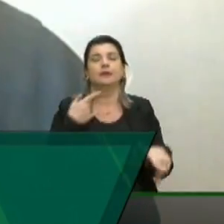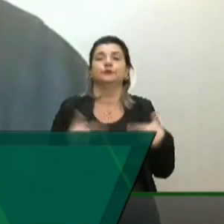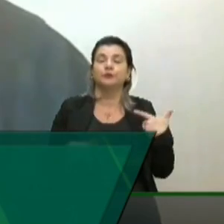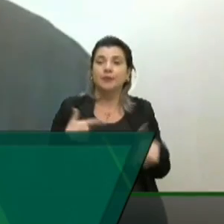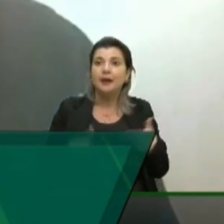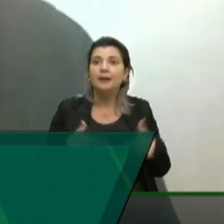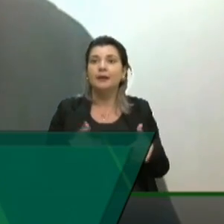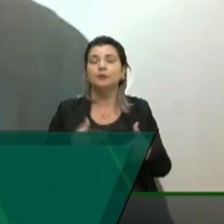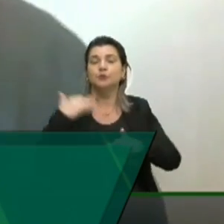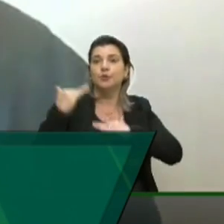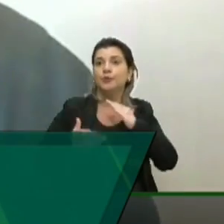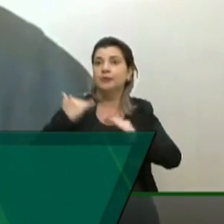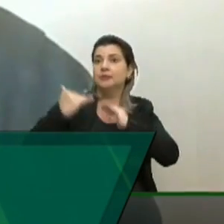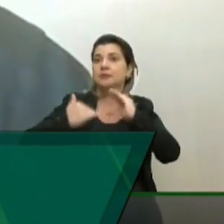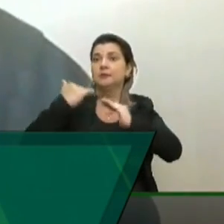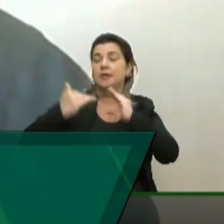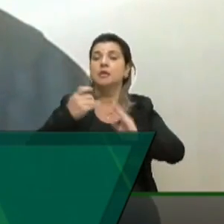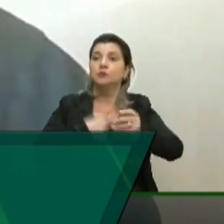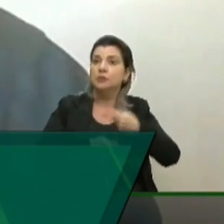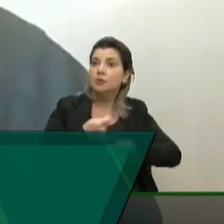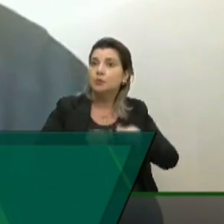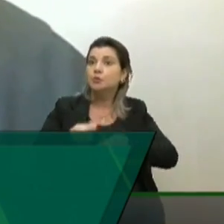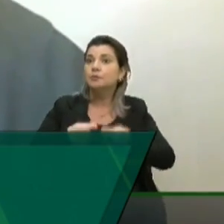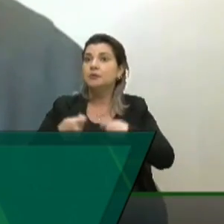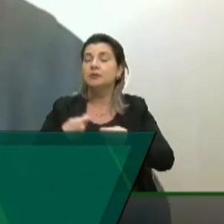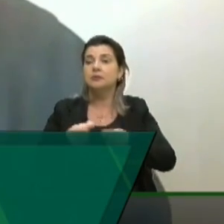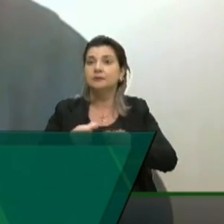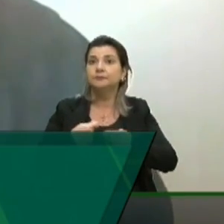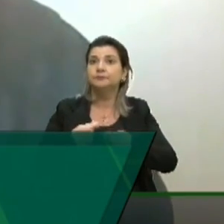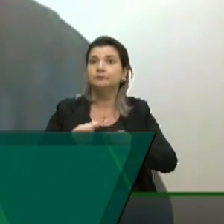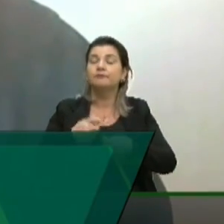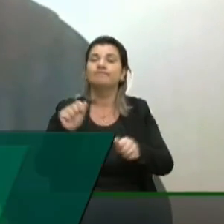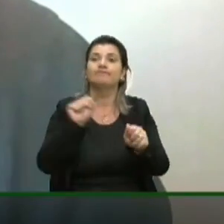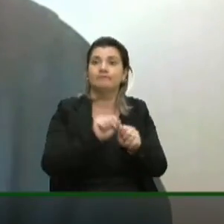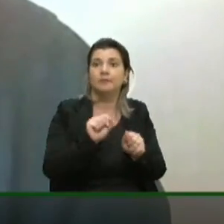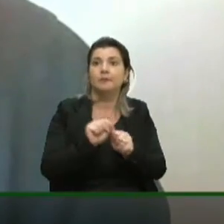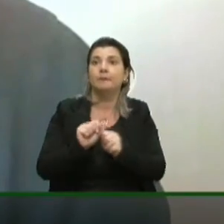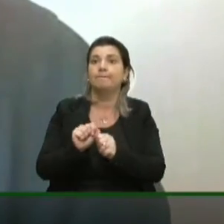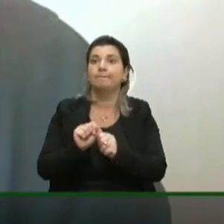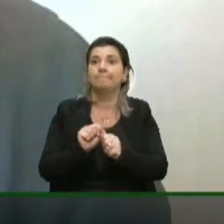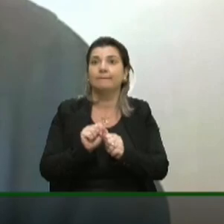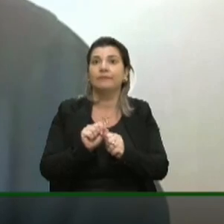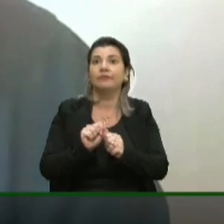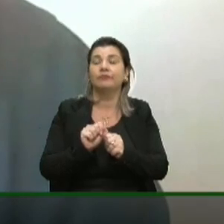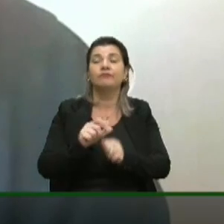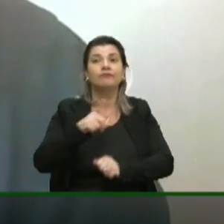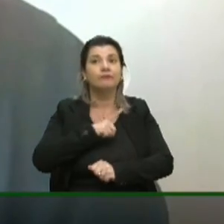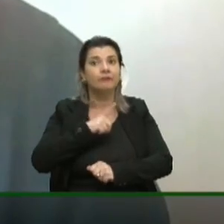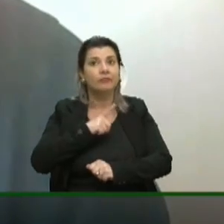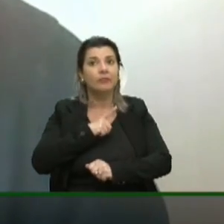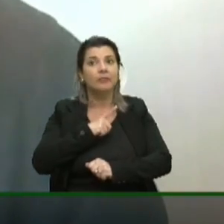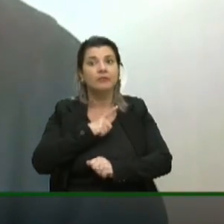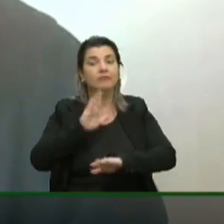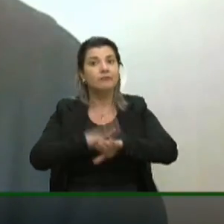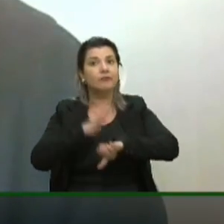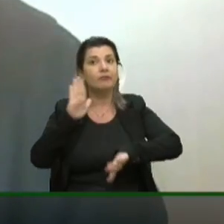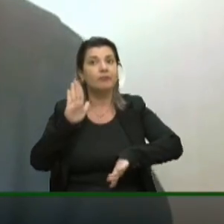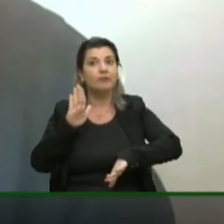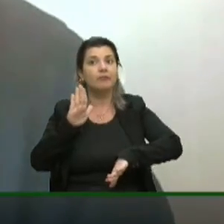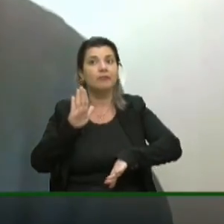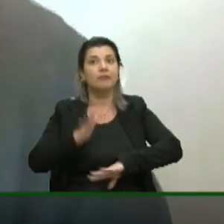o crescimento da nossa economia dá para fazer com que tenhamos mais